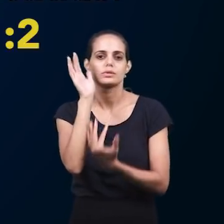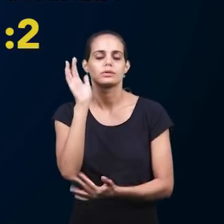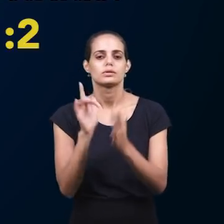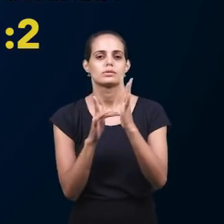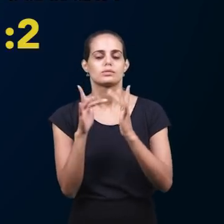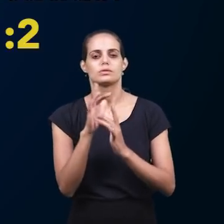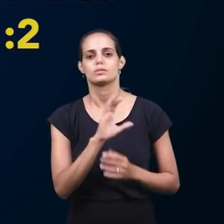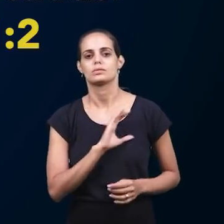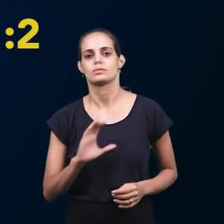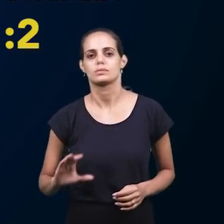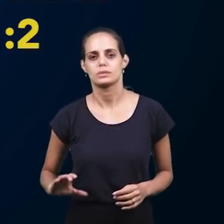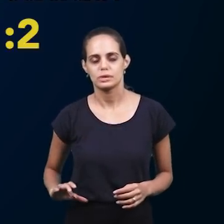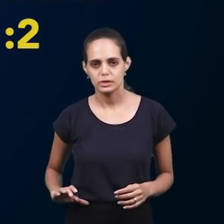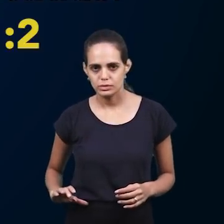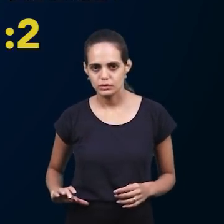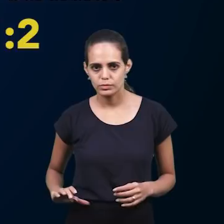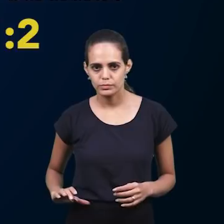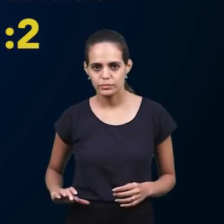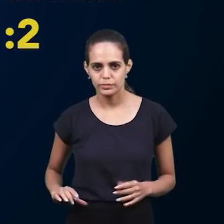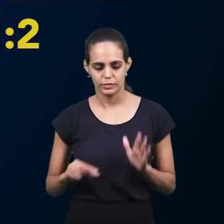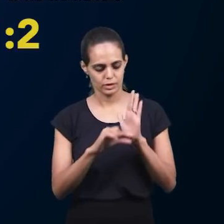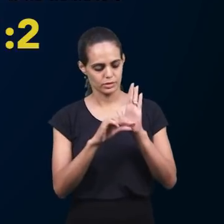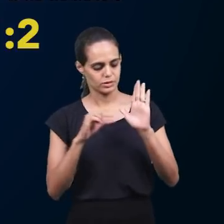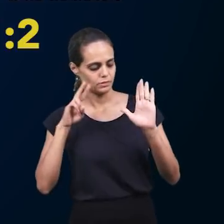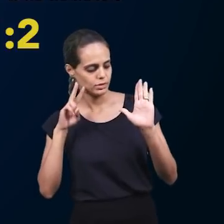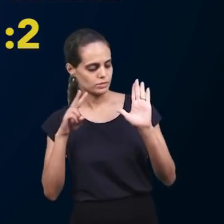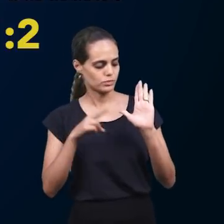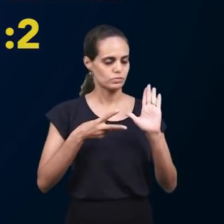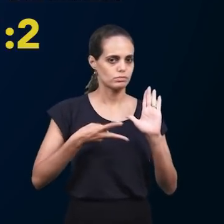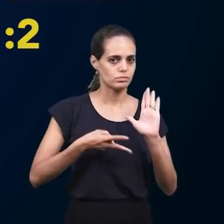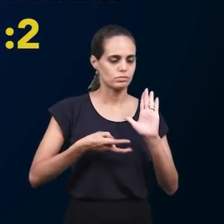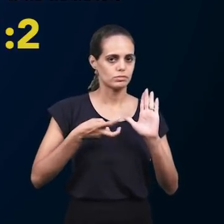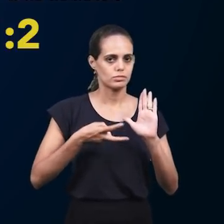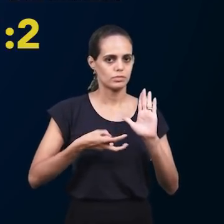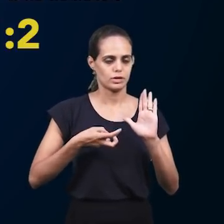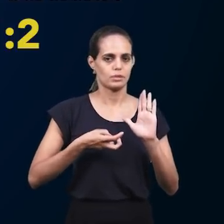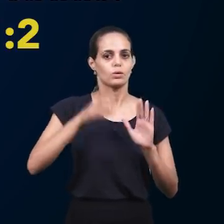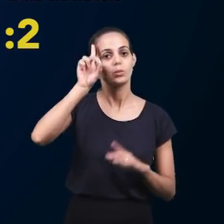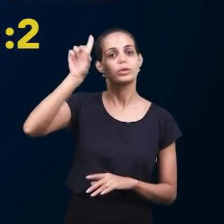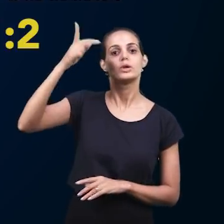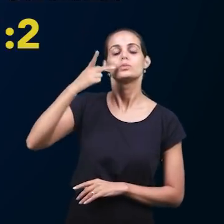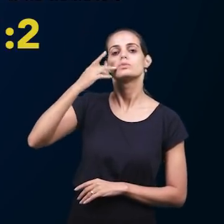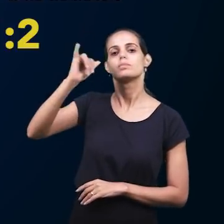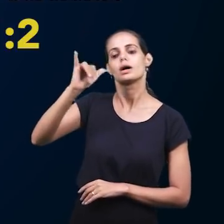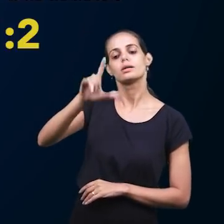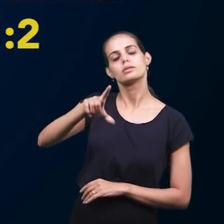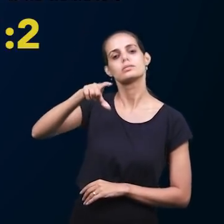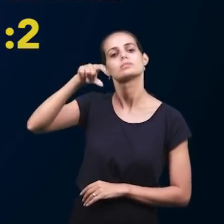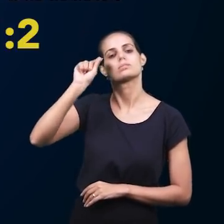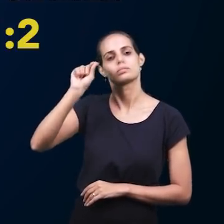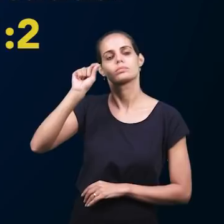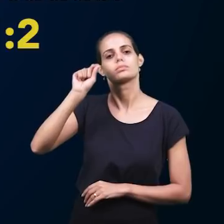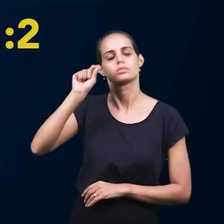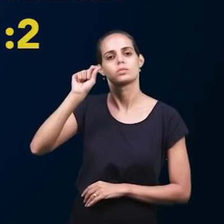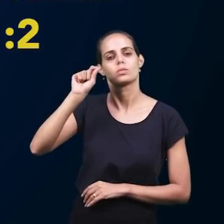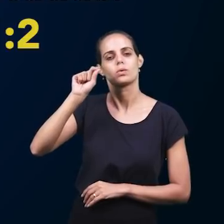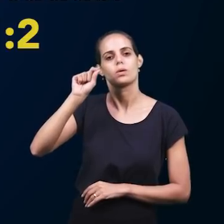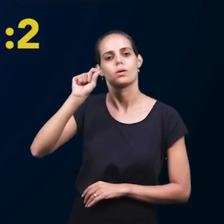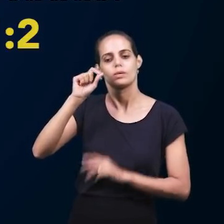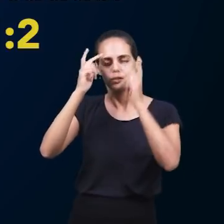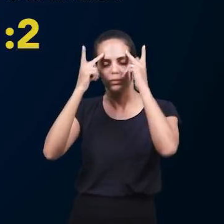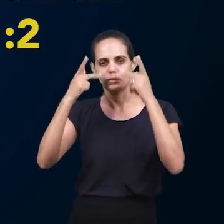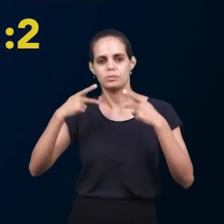nós podemos ver o Deus Pai representado como aquele que elege o homem, aquele que, como diz o salmista